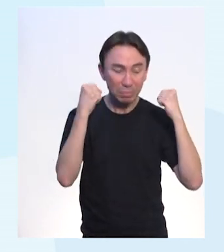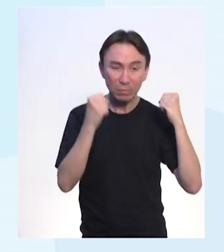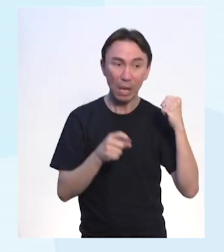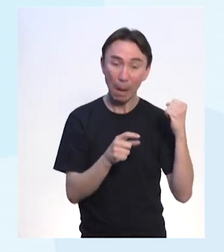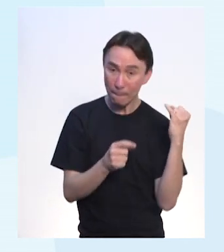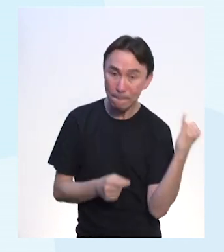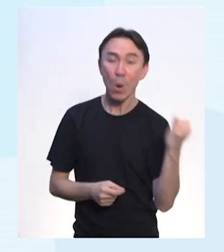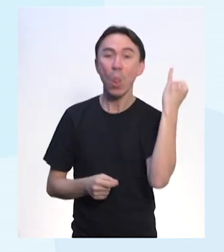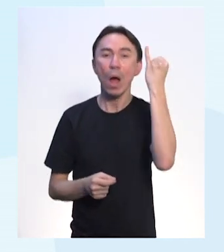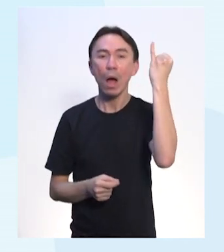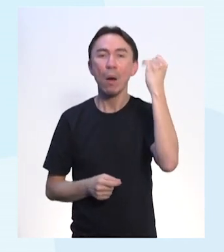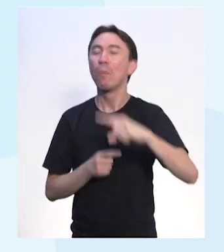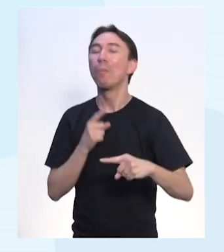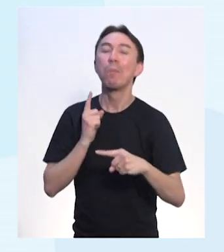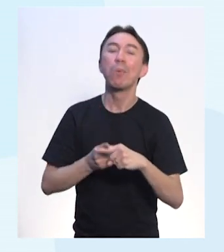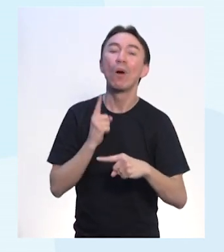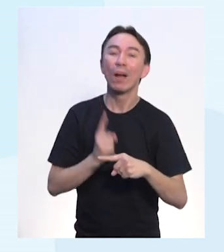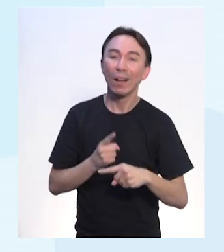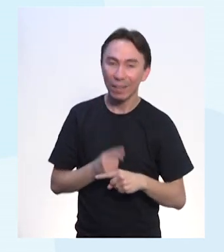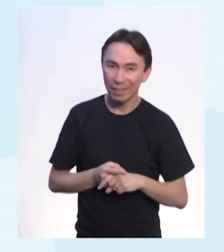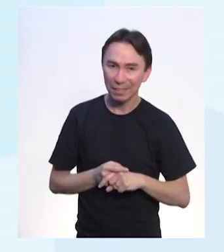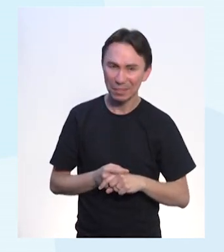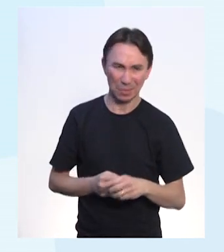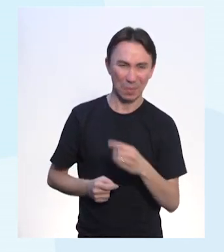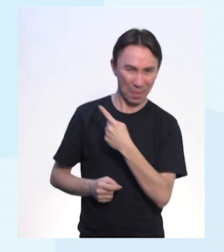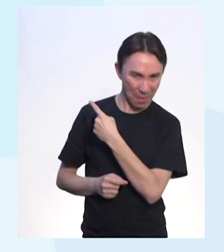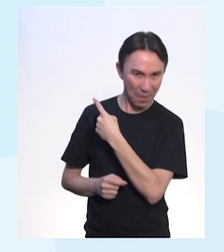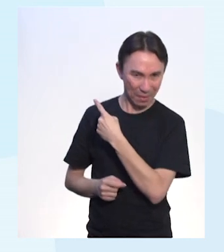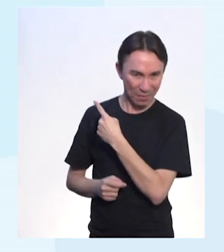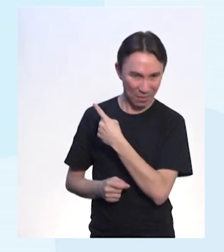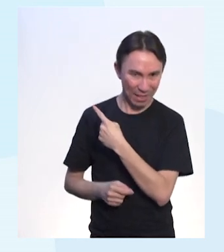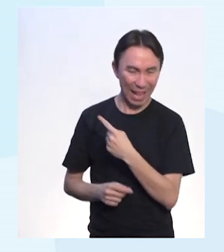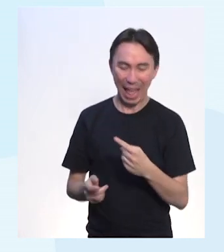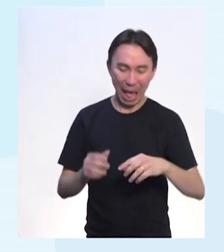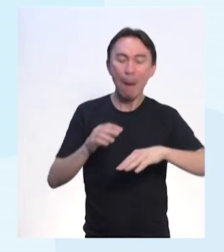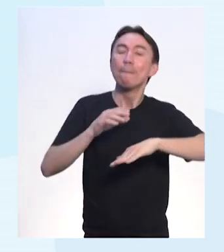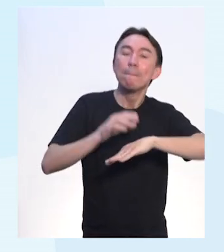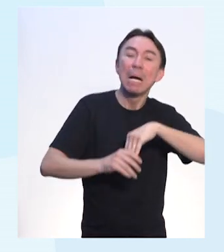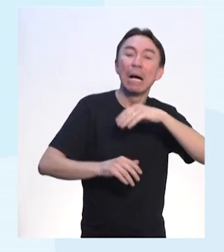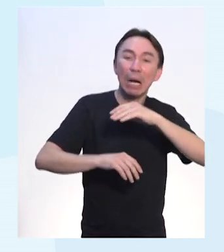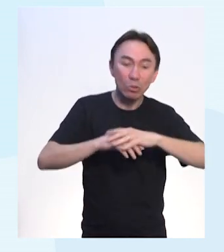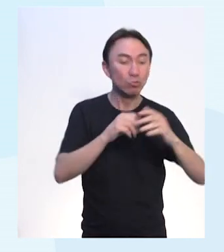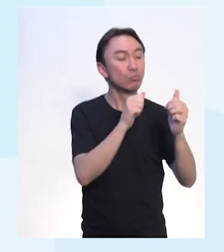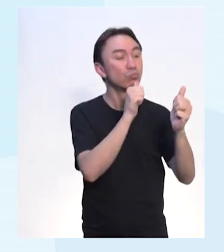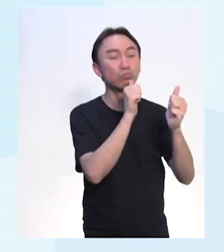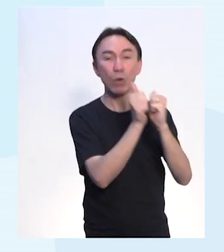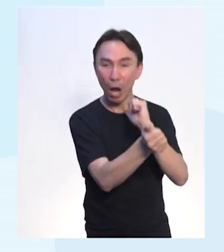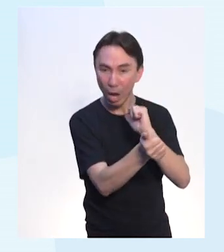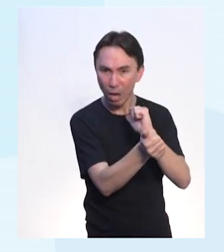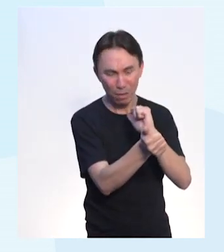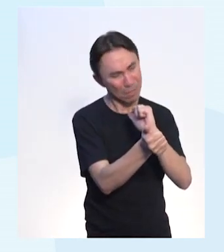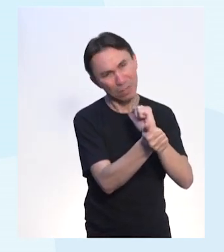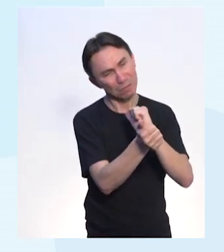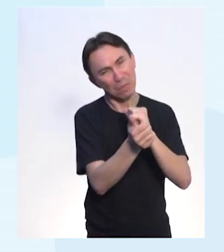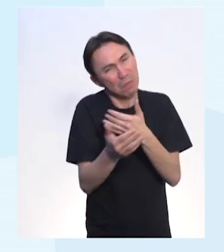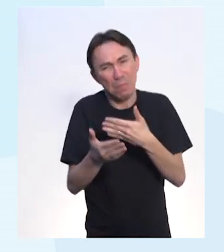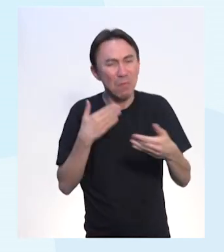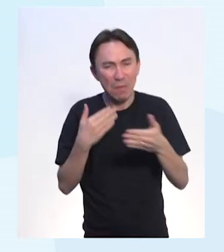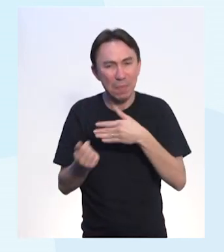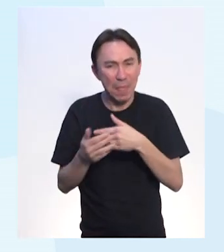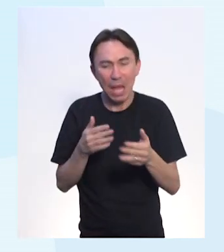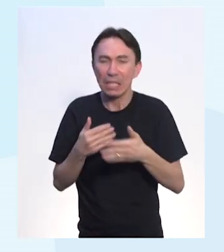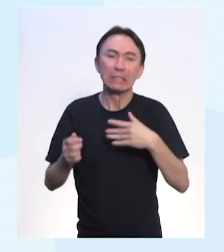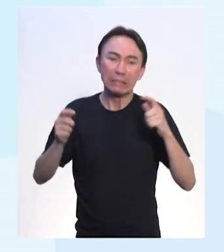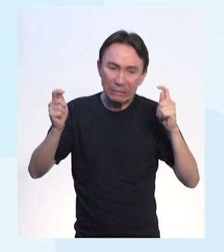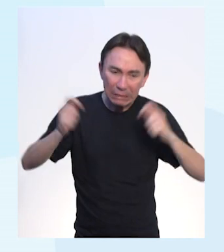coloquei prática de esportes. Tá? Mas aí a gente faz assim, vamos fazer uma reflexão pensando em todas as atividades que a gente